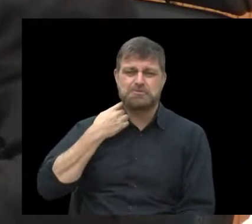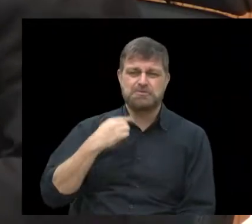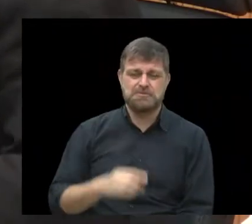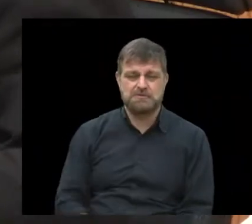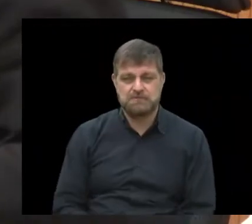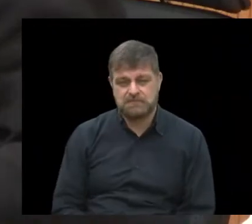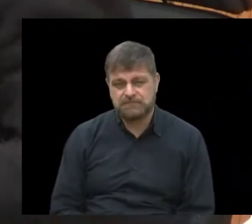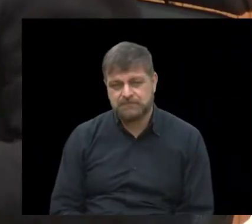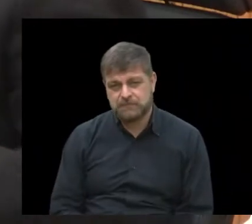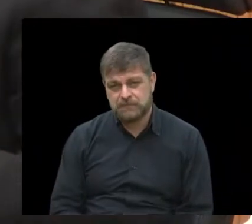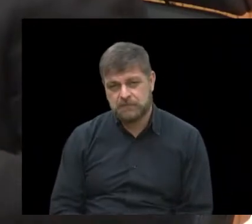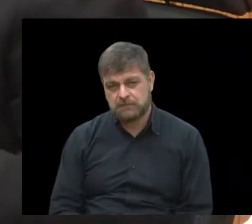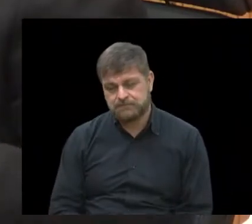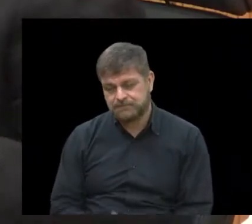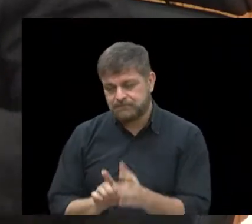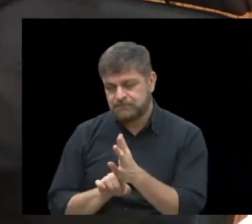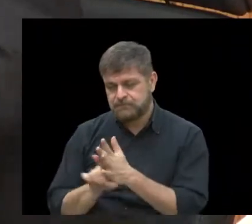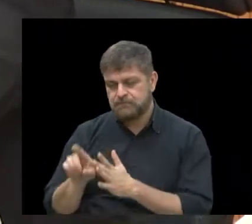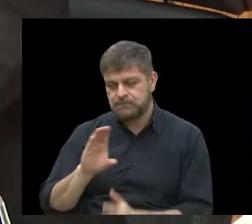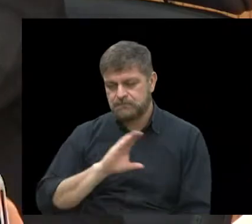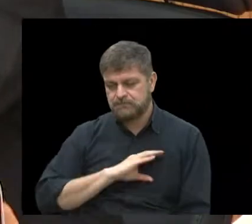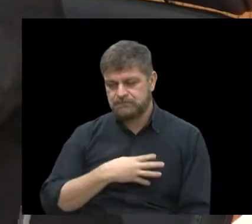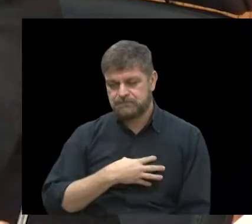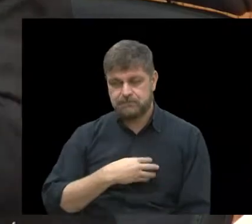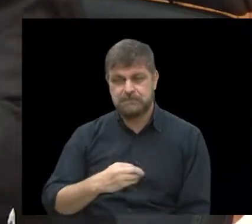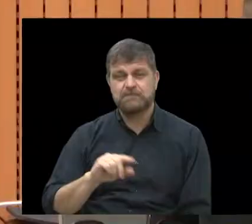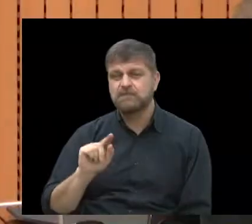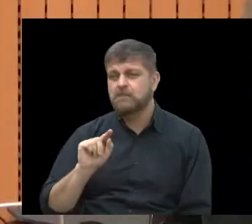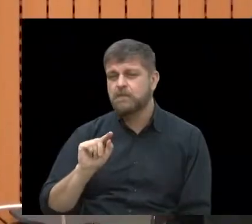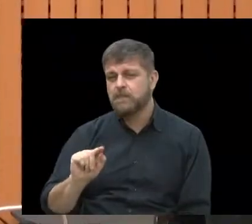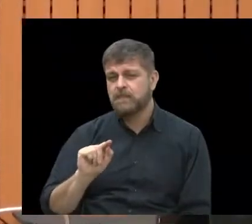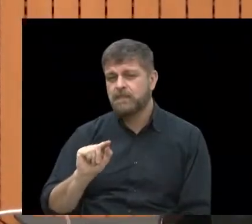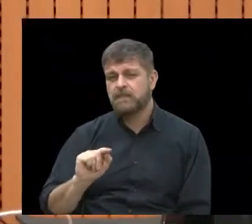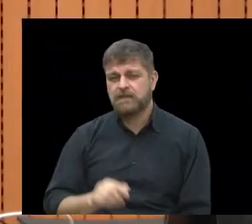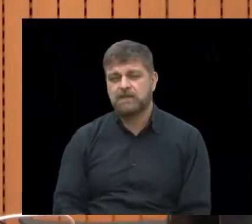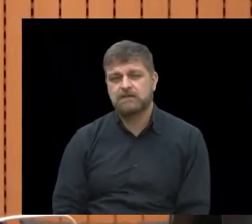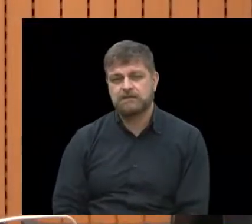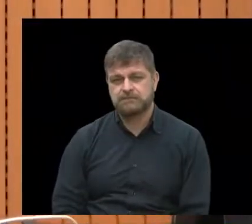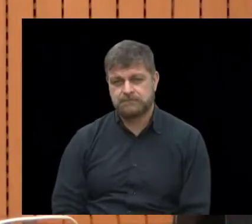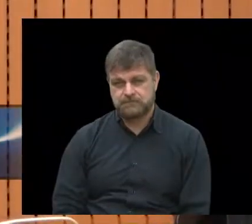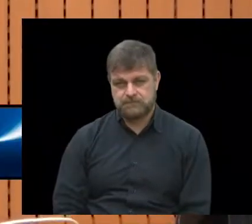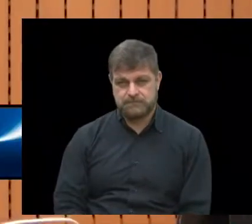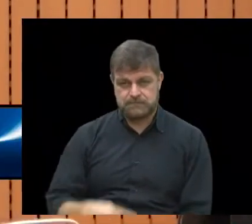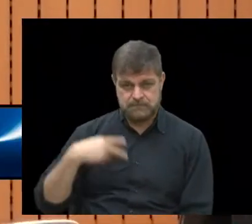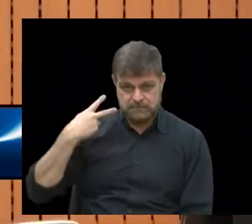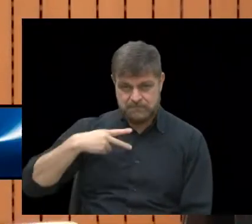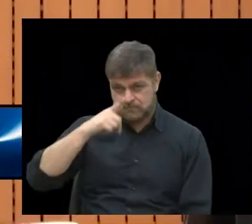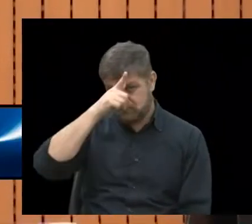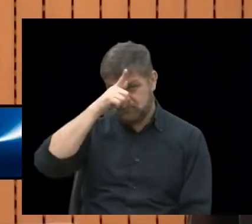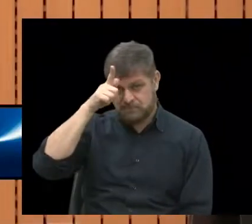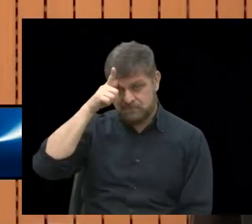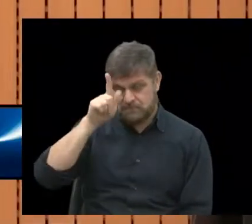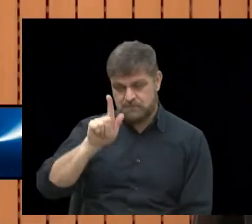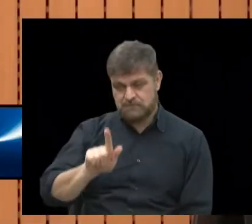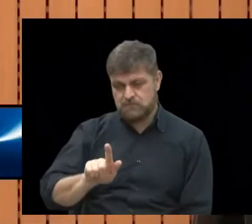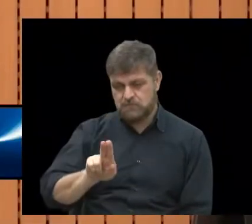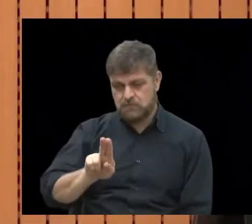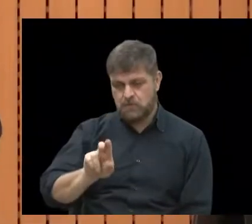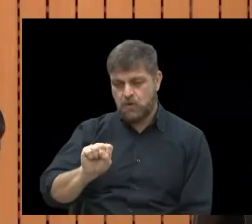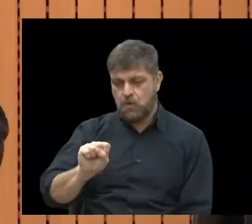Paulo Haddad. Vereador Campos Filho, próximo vereador inscrito. O próximo vereador inscrito é o vereador senhor Gustavo Peta, do